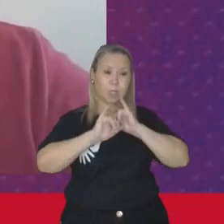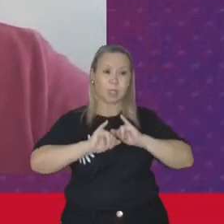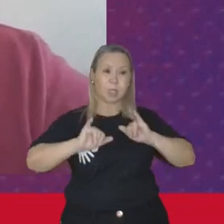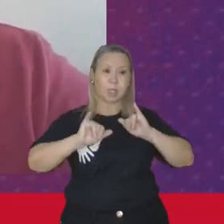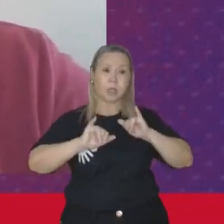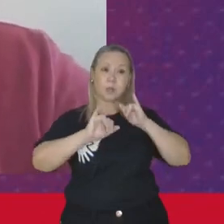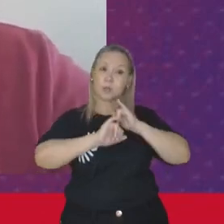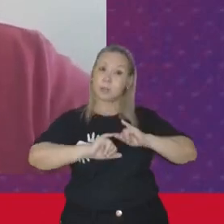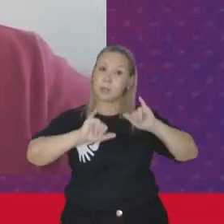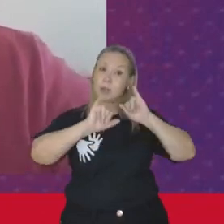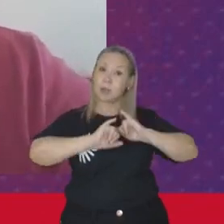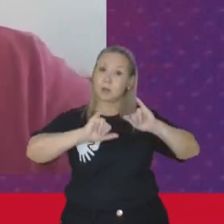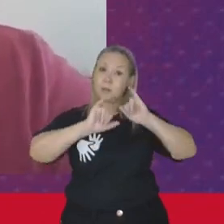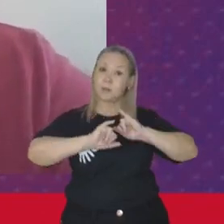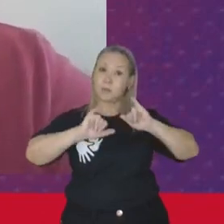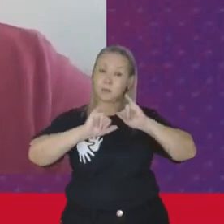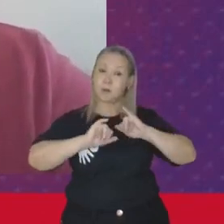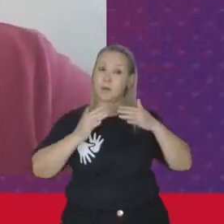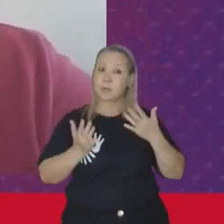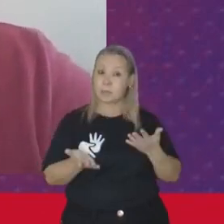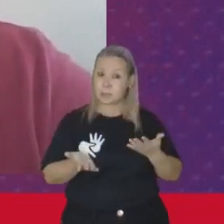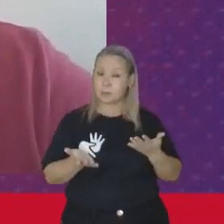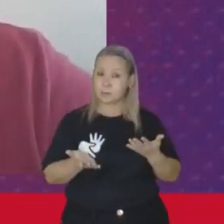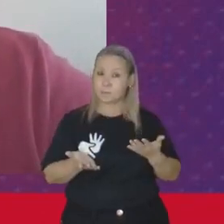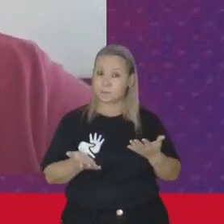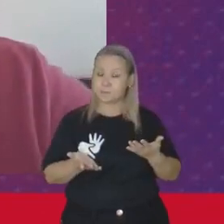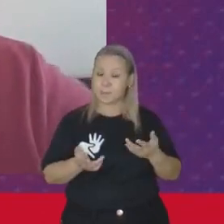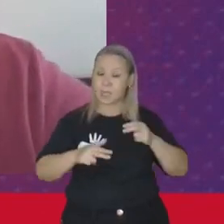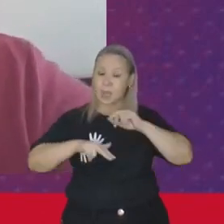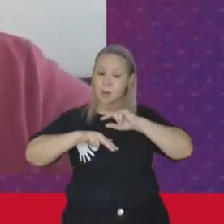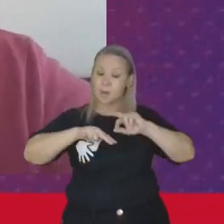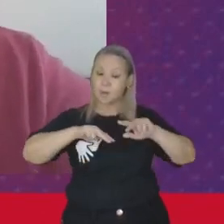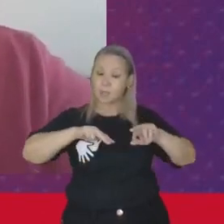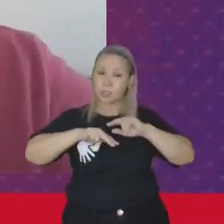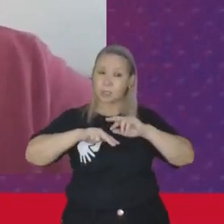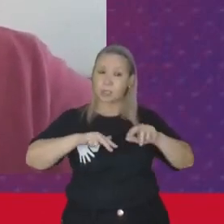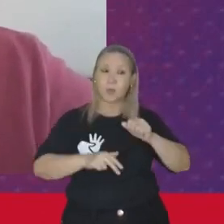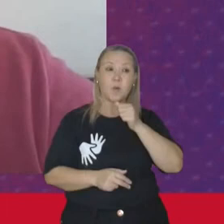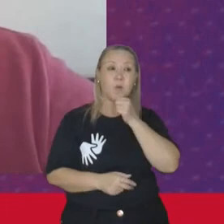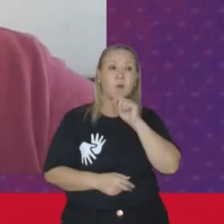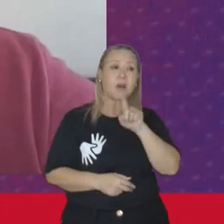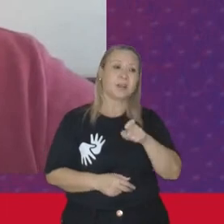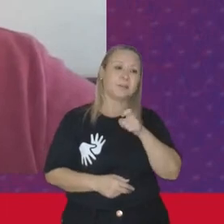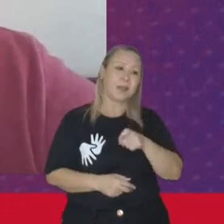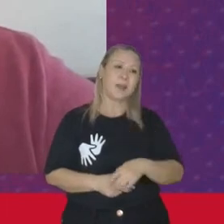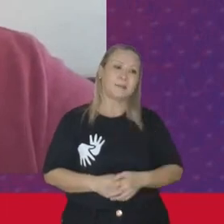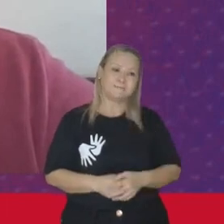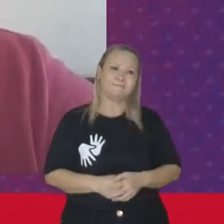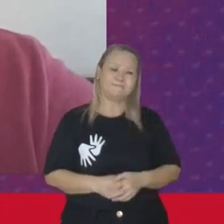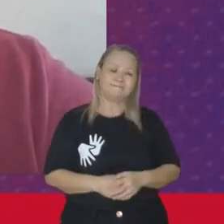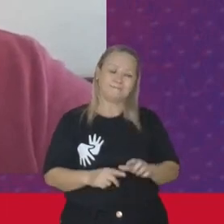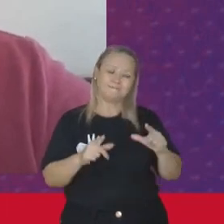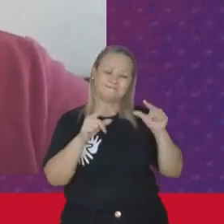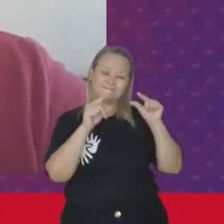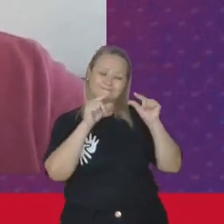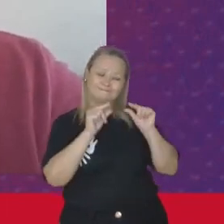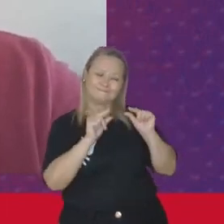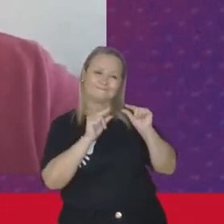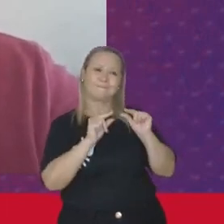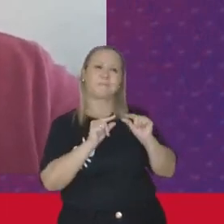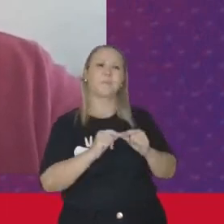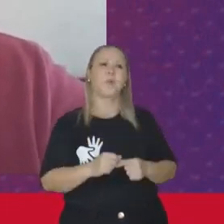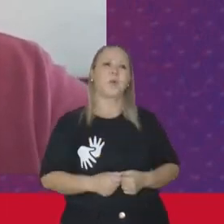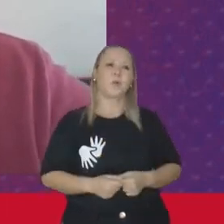da informação com recorte de gênero ainda é pequeno, né? Você